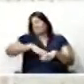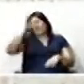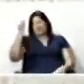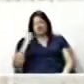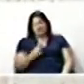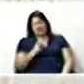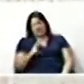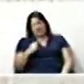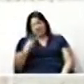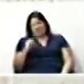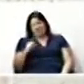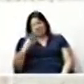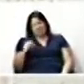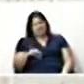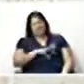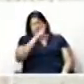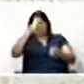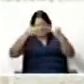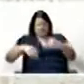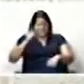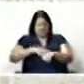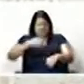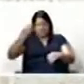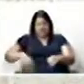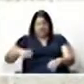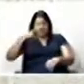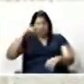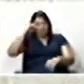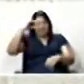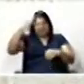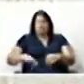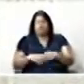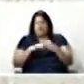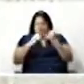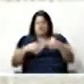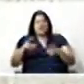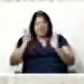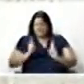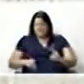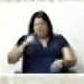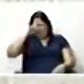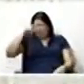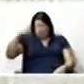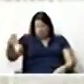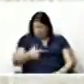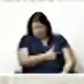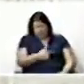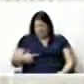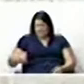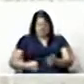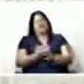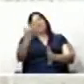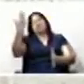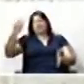com nome, sobrenome, endereço, dia e hora. Porque isso acontece toda semana, várias vezes.